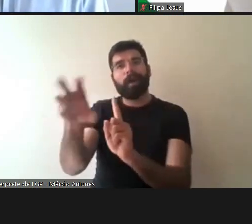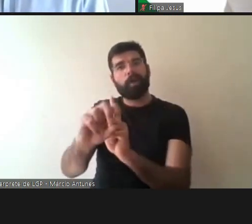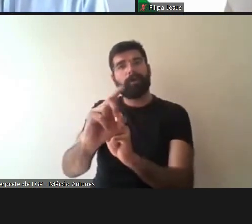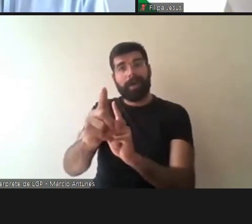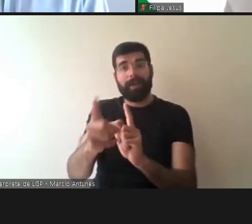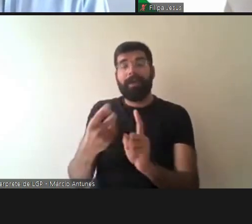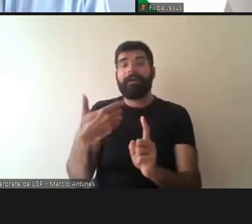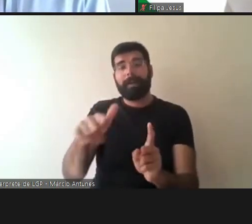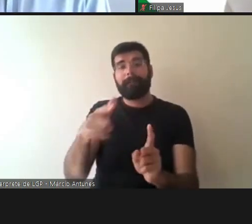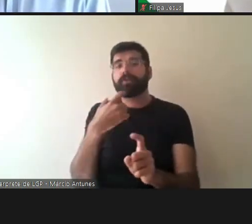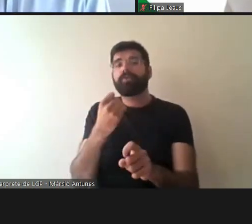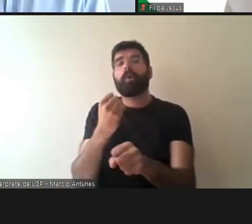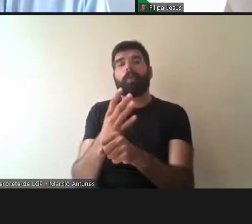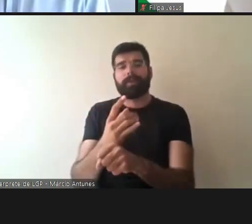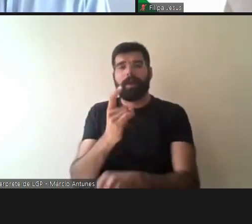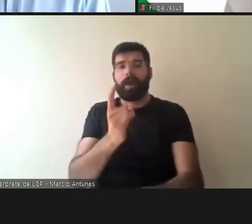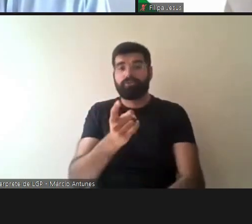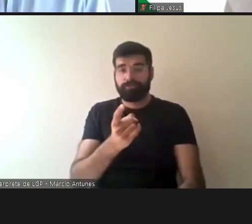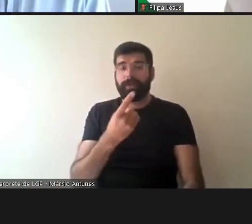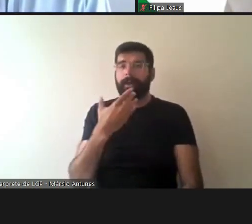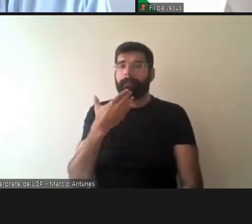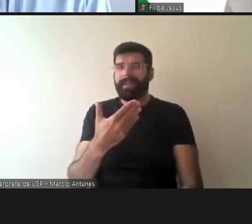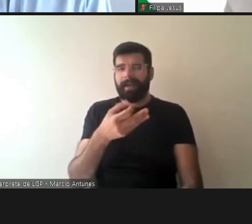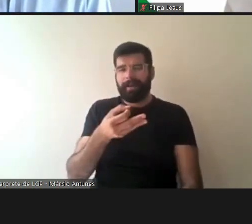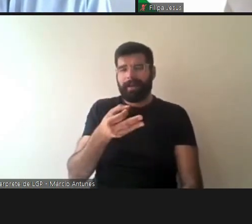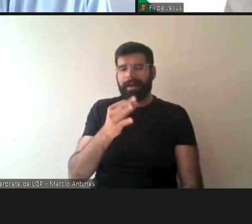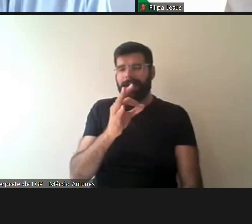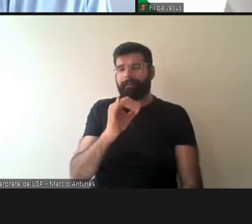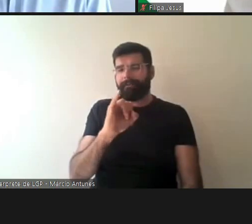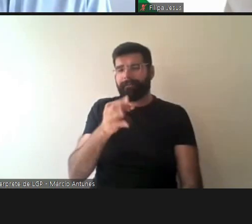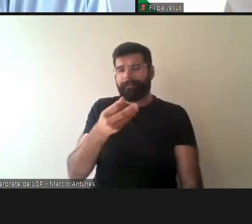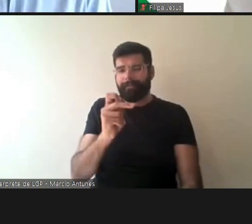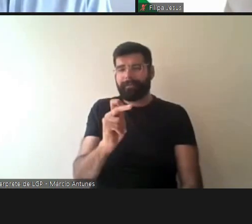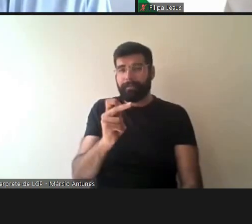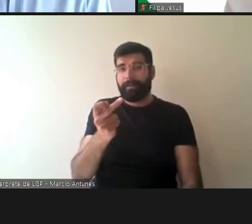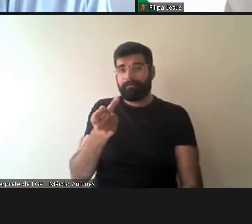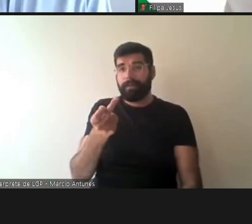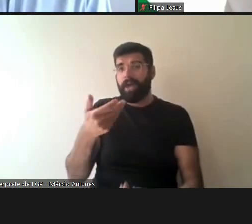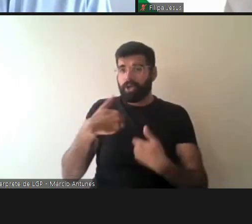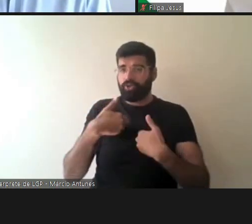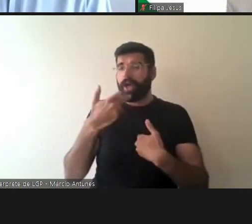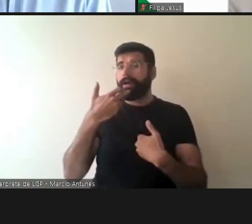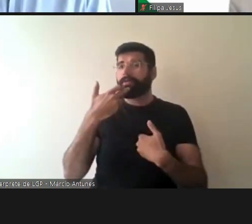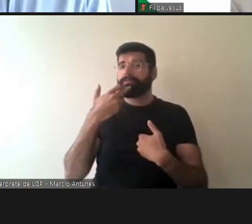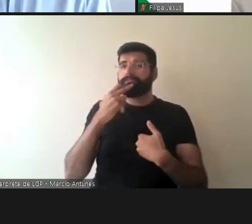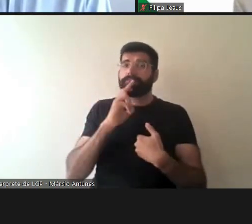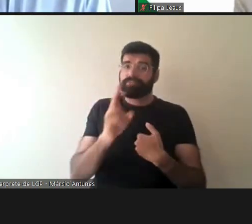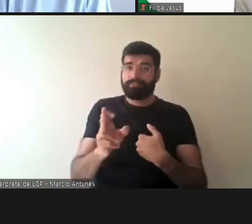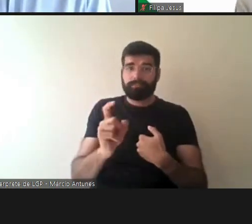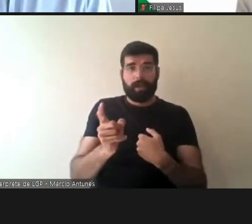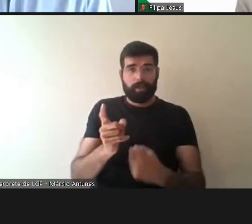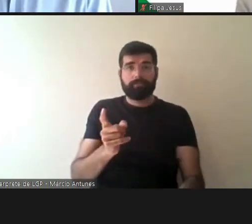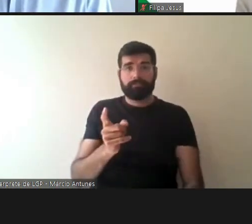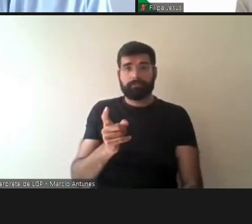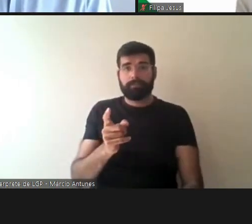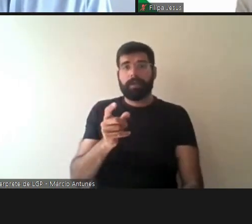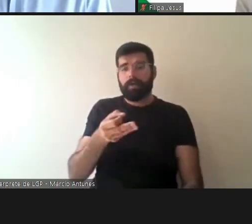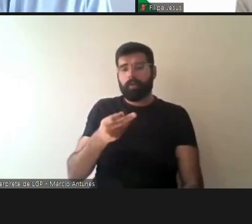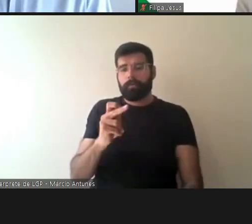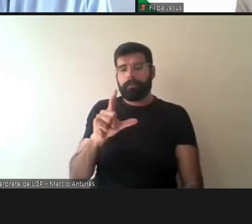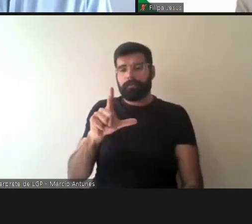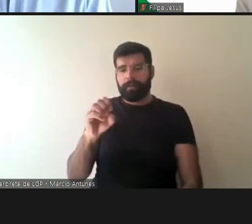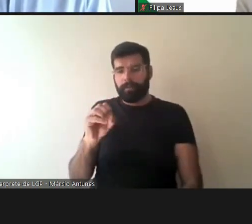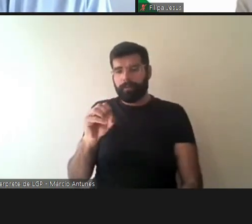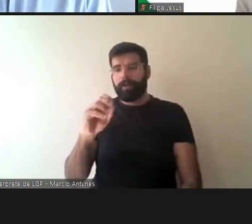outra questão, se calhar pedir à Filipa para nos ajudar a responder. É colocada pelo Paulo Antunes